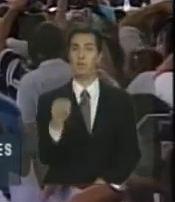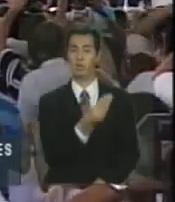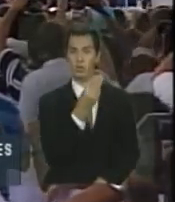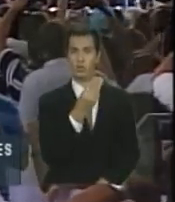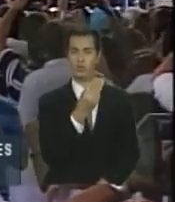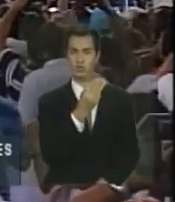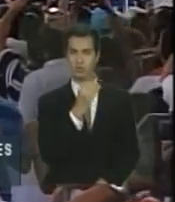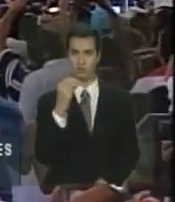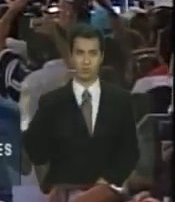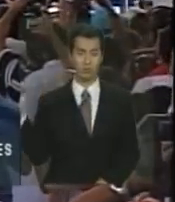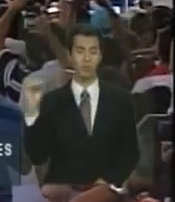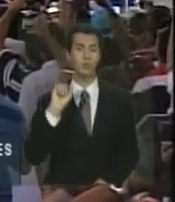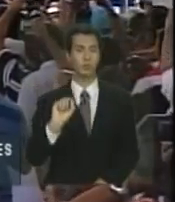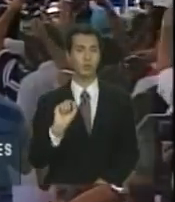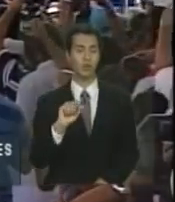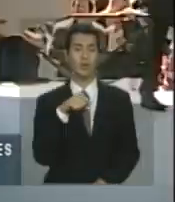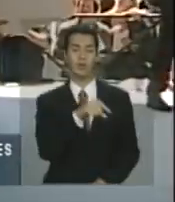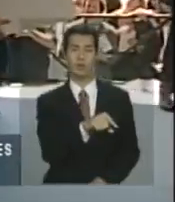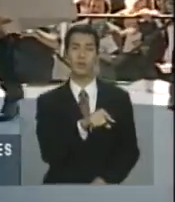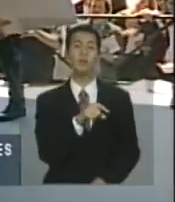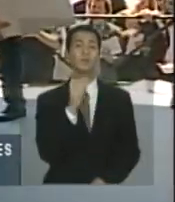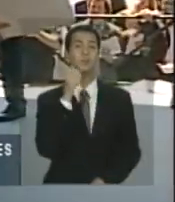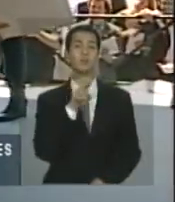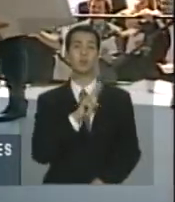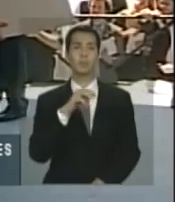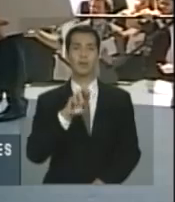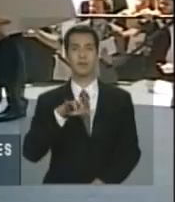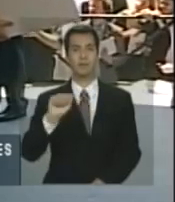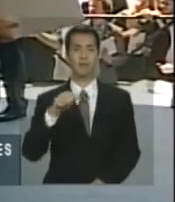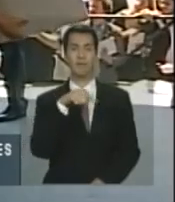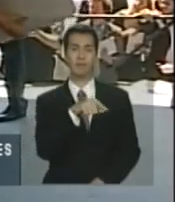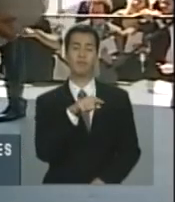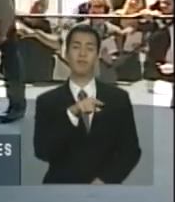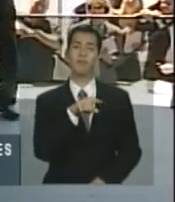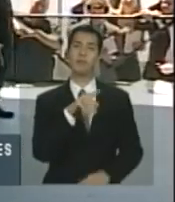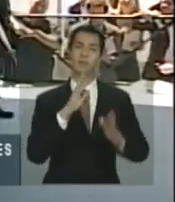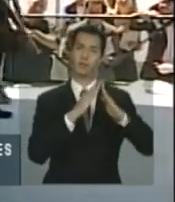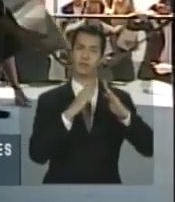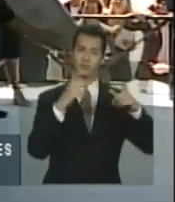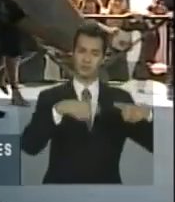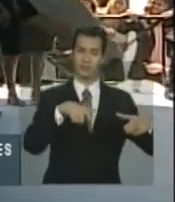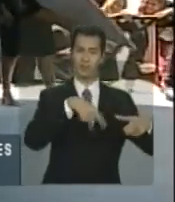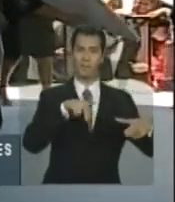Carvalheira, moradora da comunidade de Parada de Lucas.